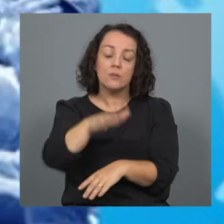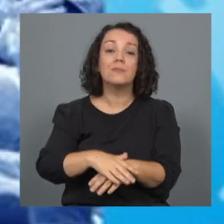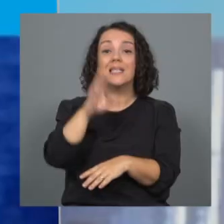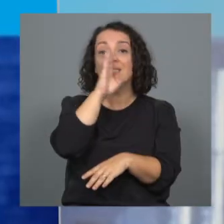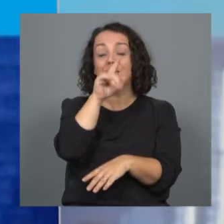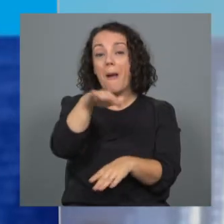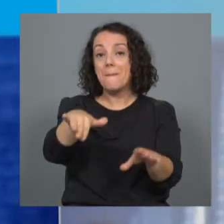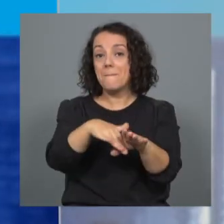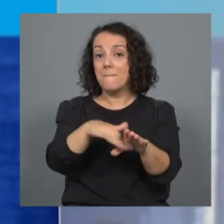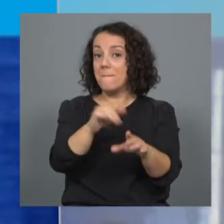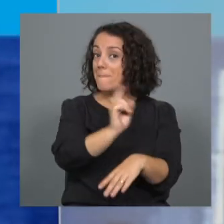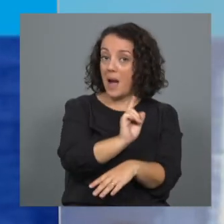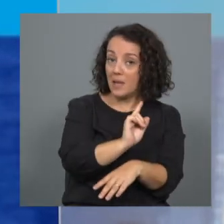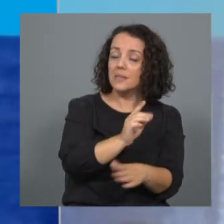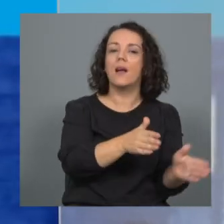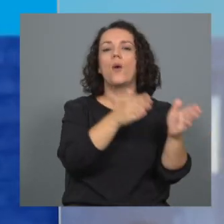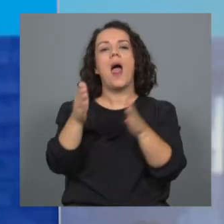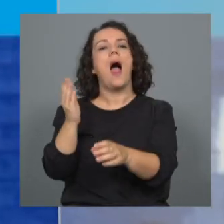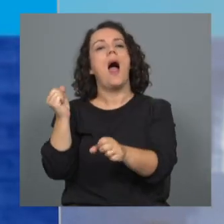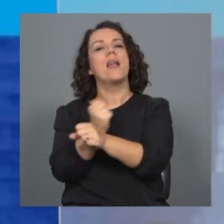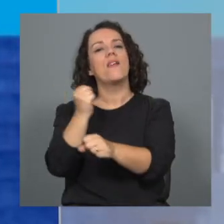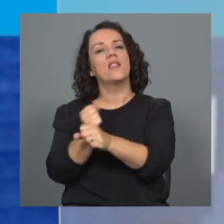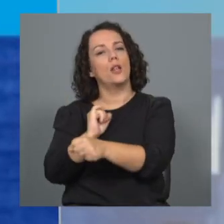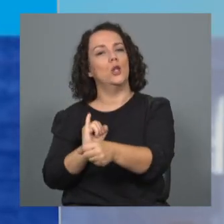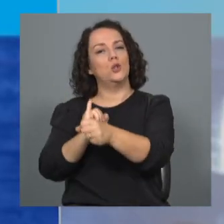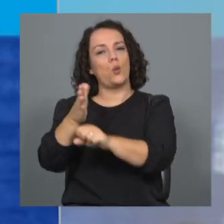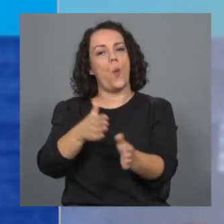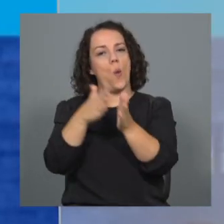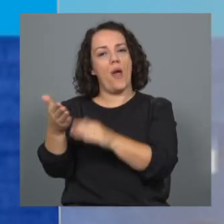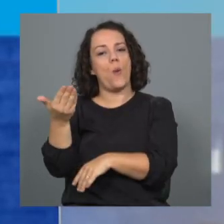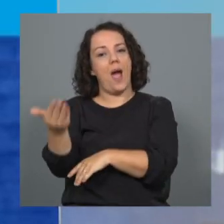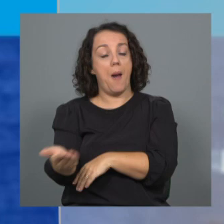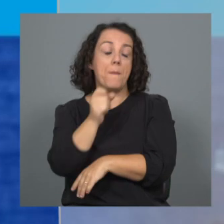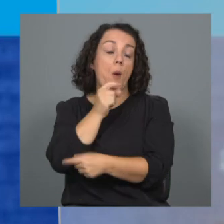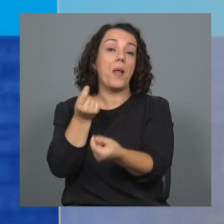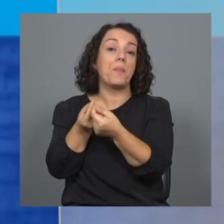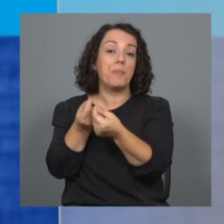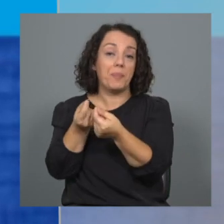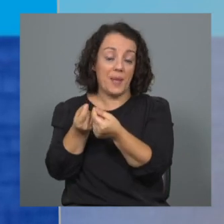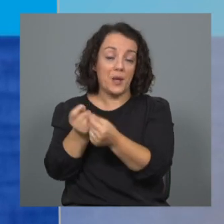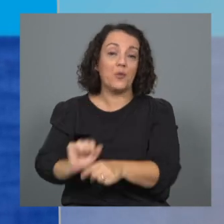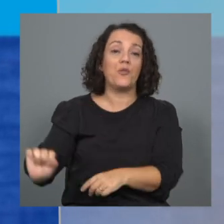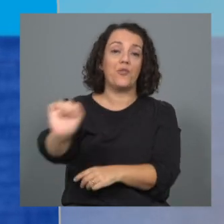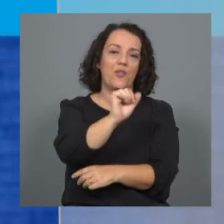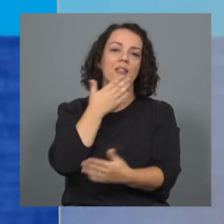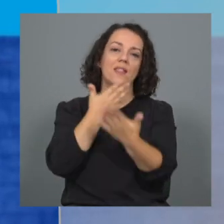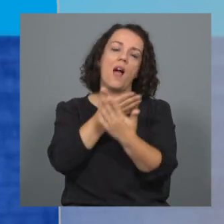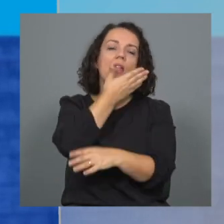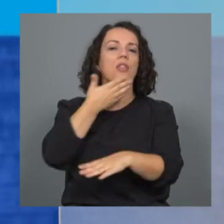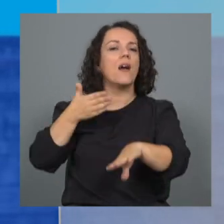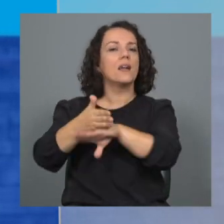na Praça Central, participam nos eventos, certamente serão muito mais perto e talvez acessível a essa